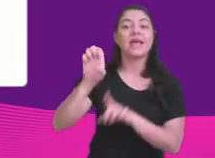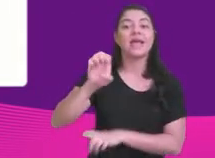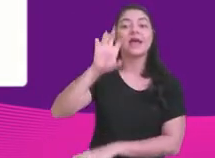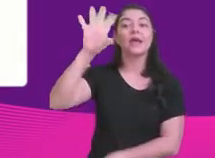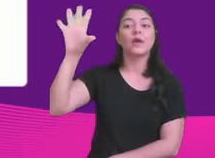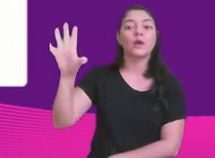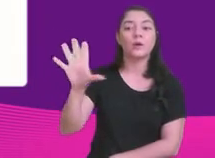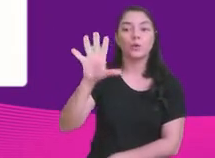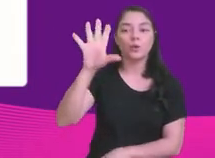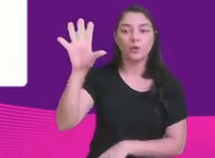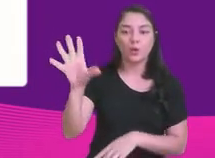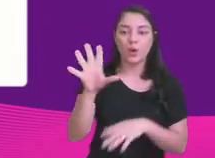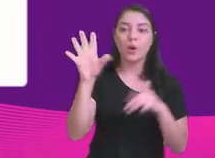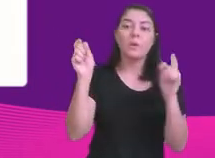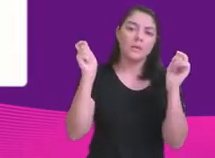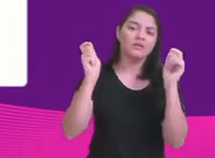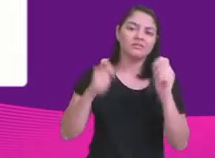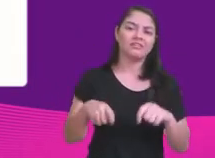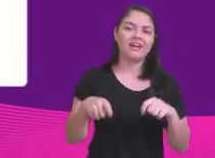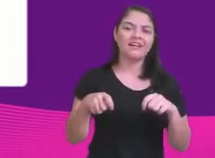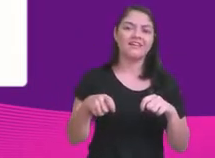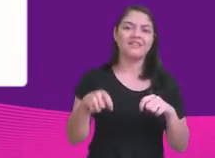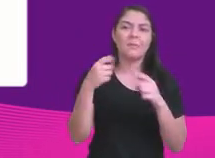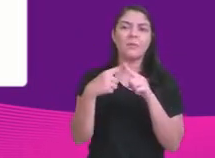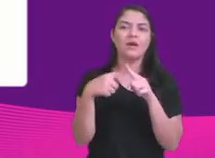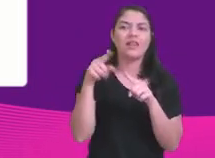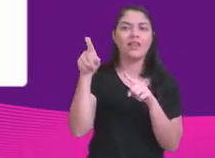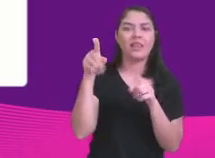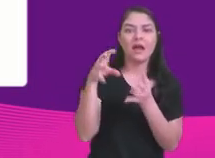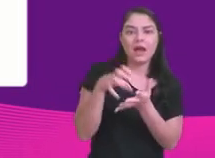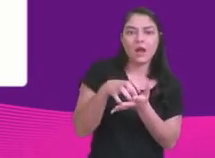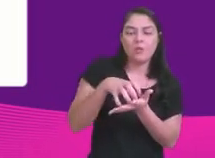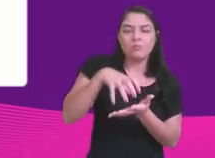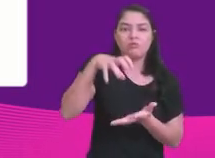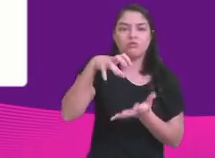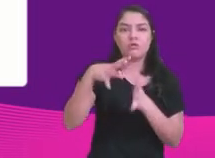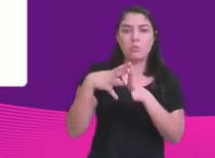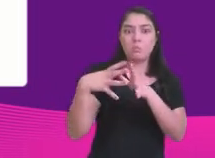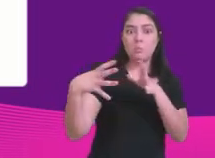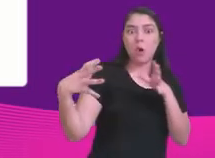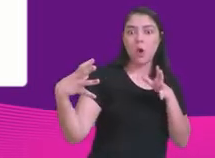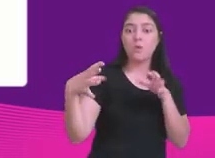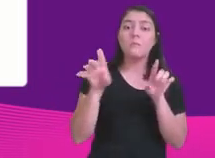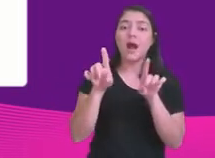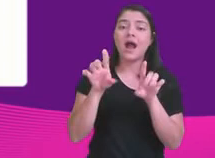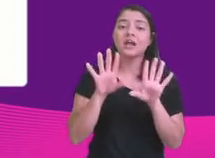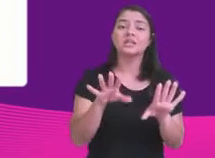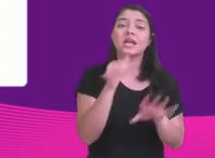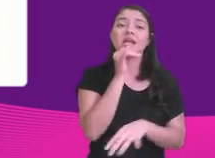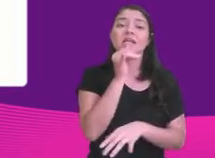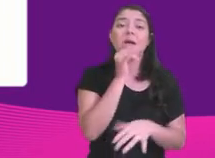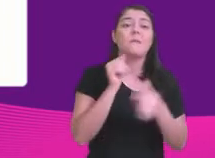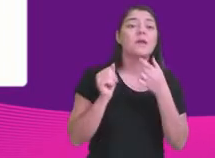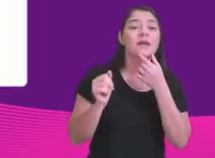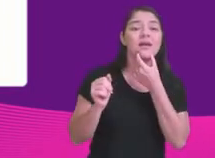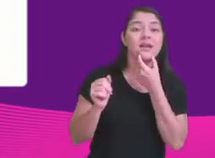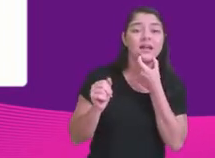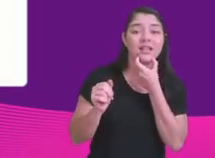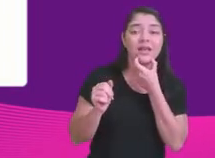quando comparado centros de grandes volumes com centros de pequenos volumes na Inglaterra, e na escola americana